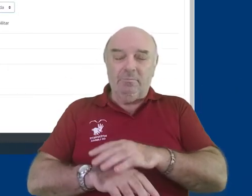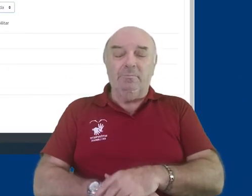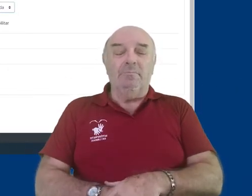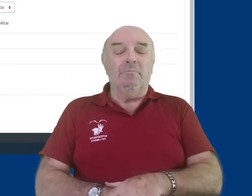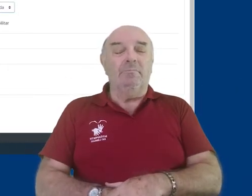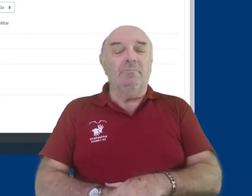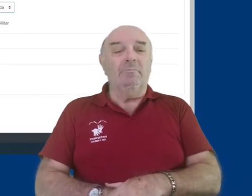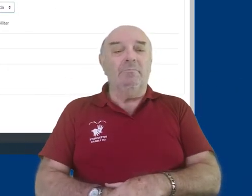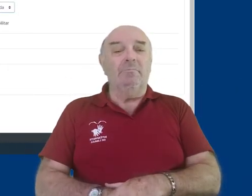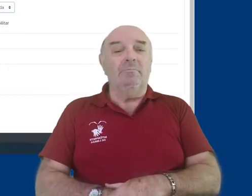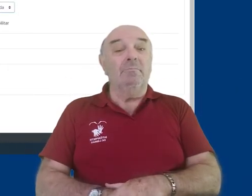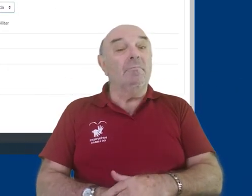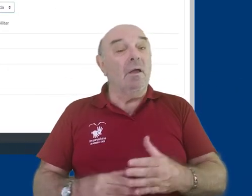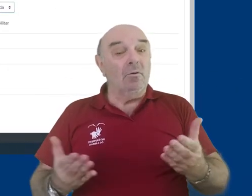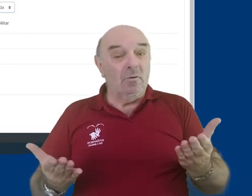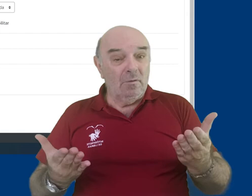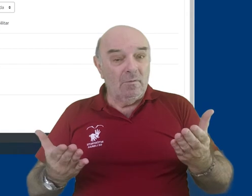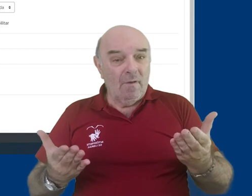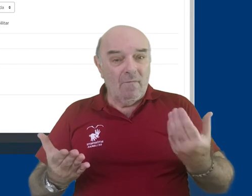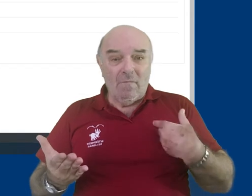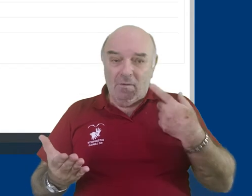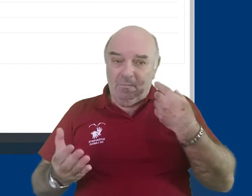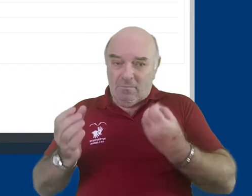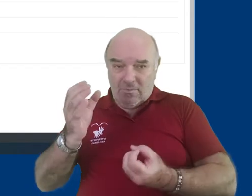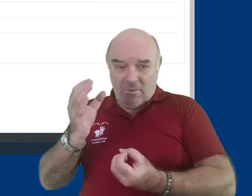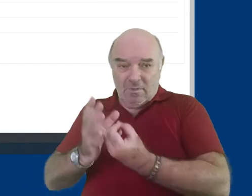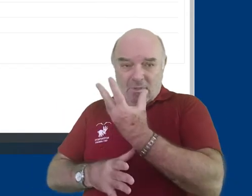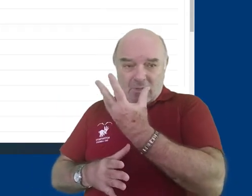conclusão de atividade foi efetuada.